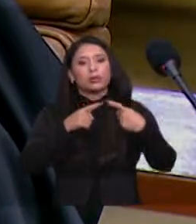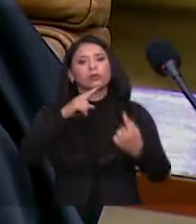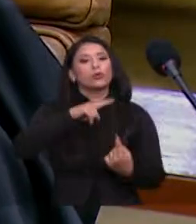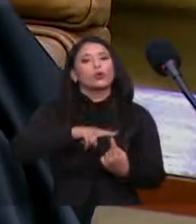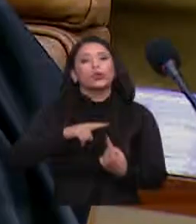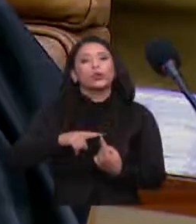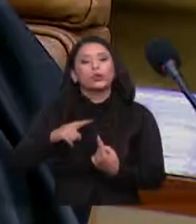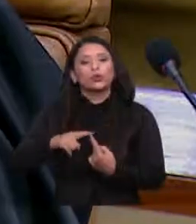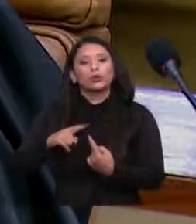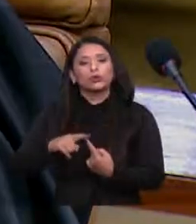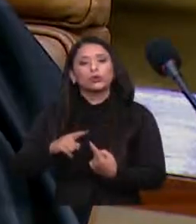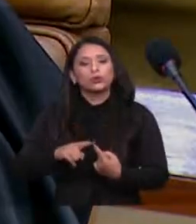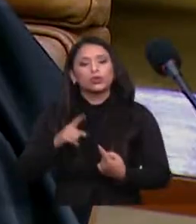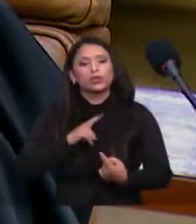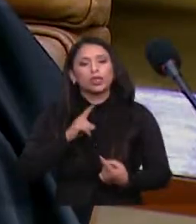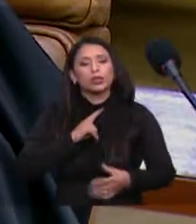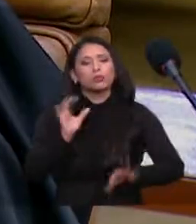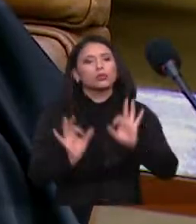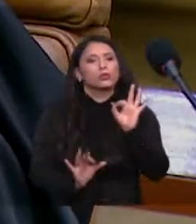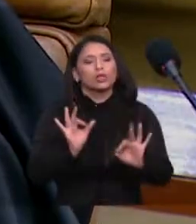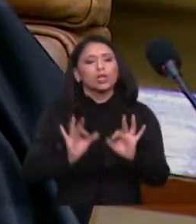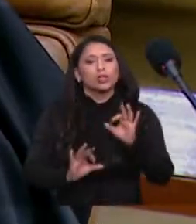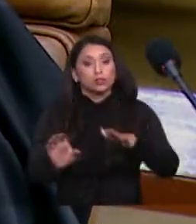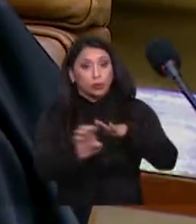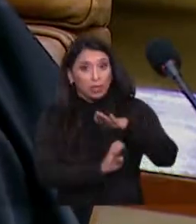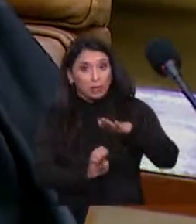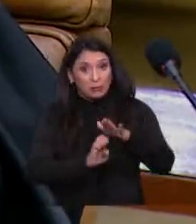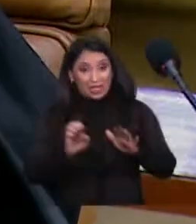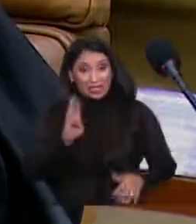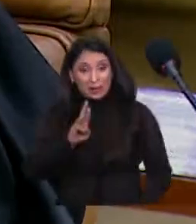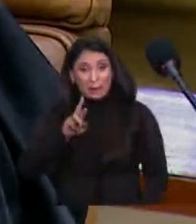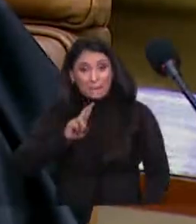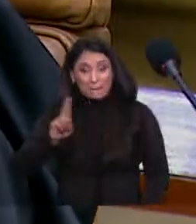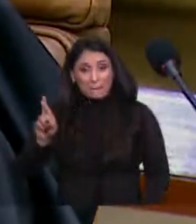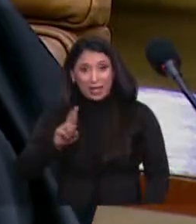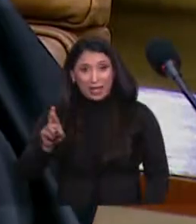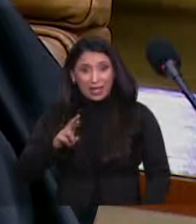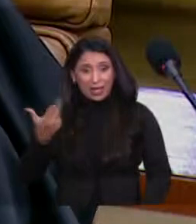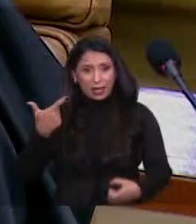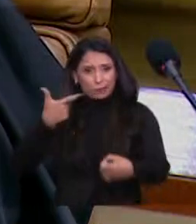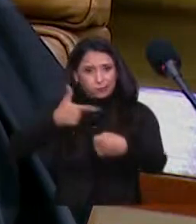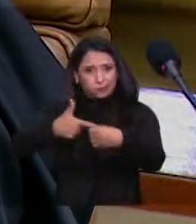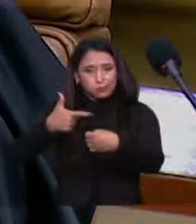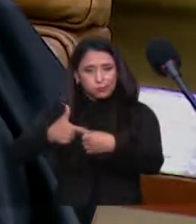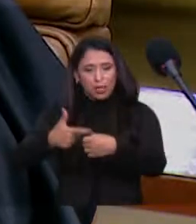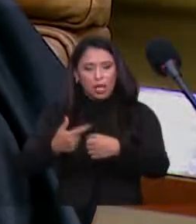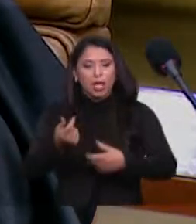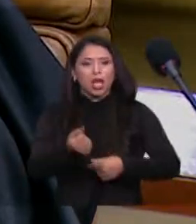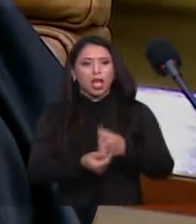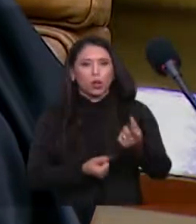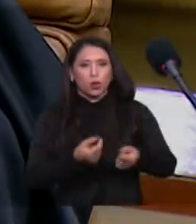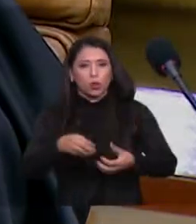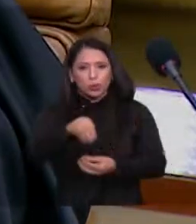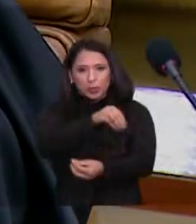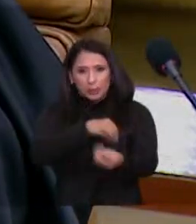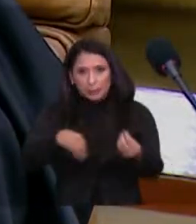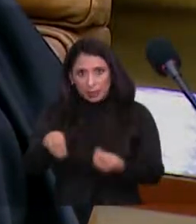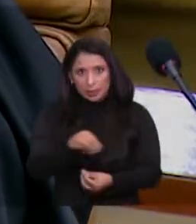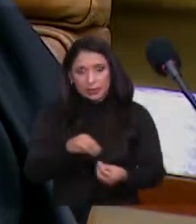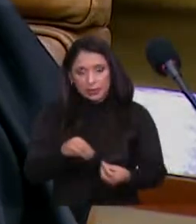tipicidade em Face da natureza jurídica da empresa BR distribuidora uma sociedade economia mista